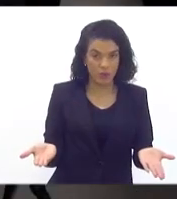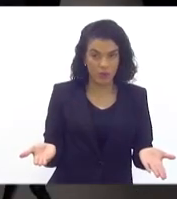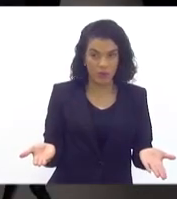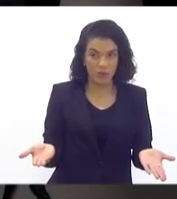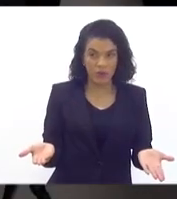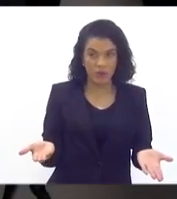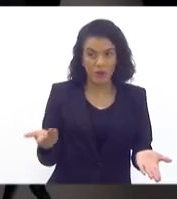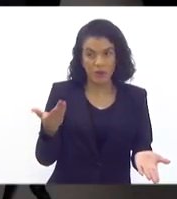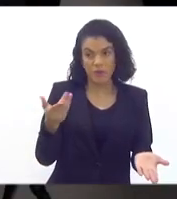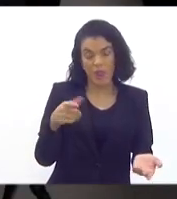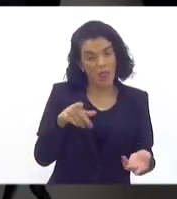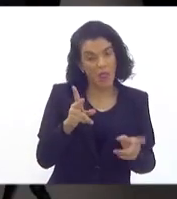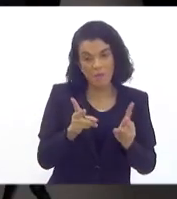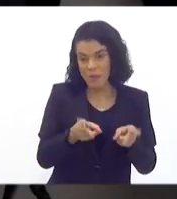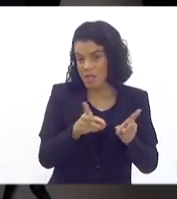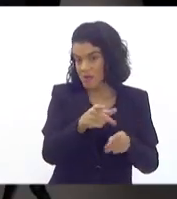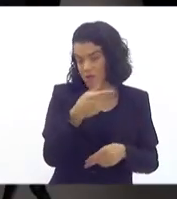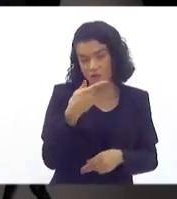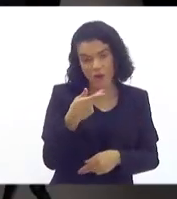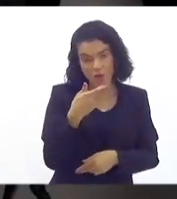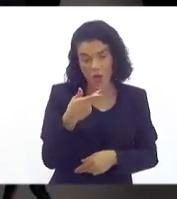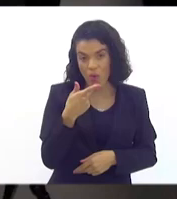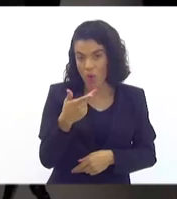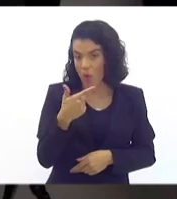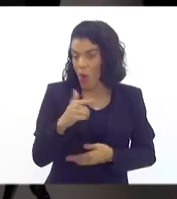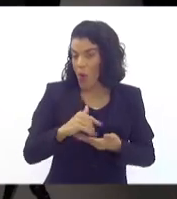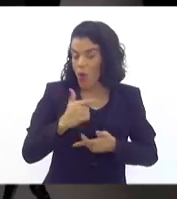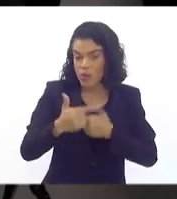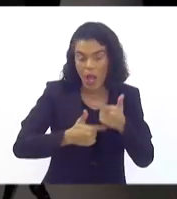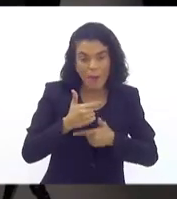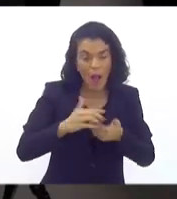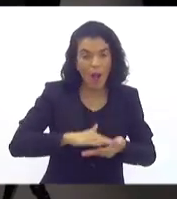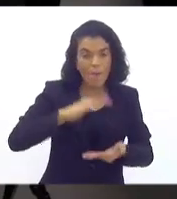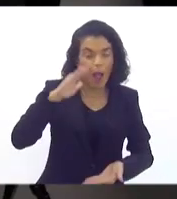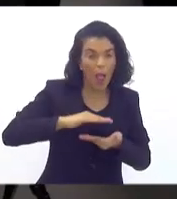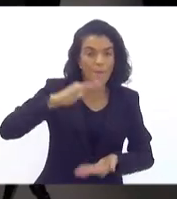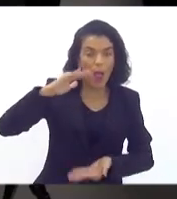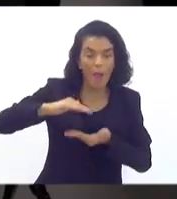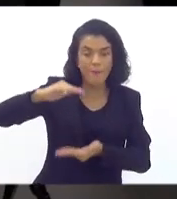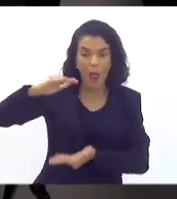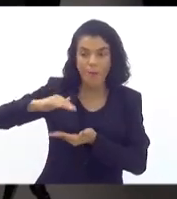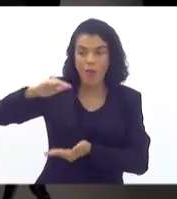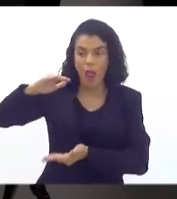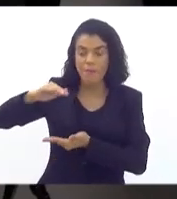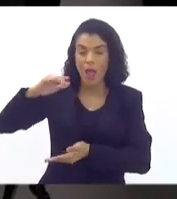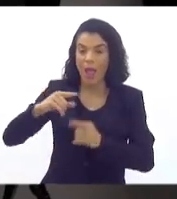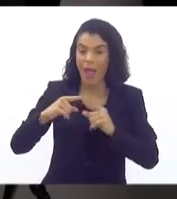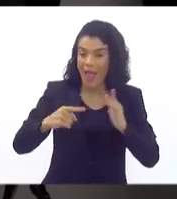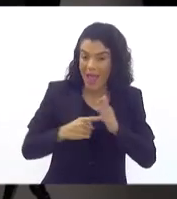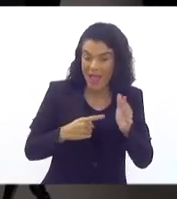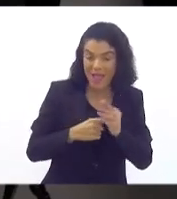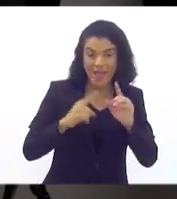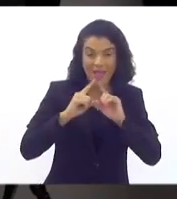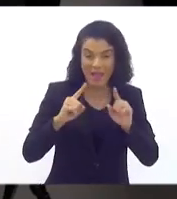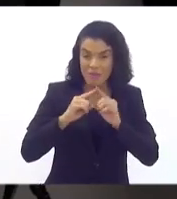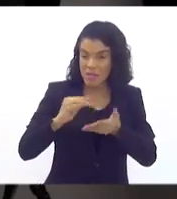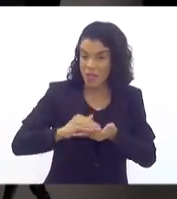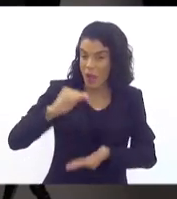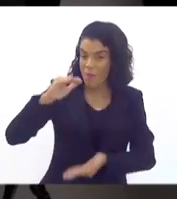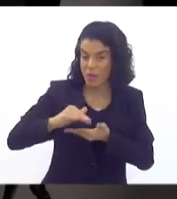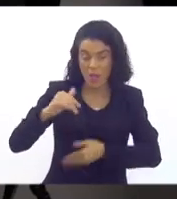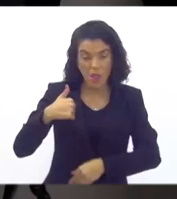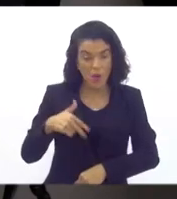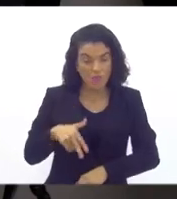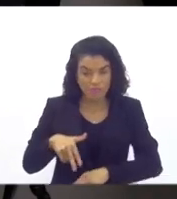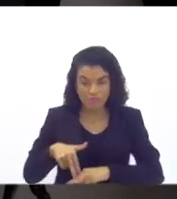que o senhor falou a demanda só aumenta a reclamação só aumenta entendeu então quando eu me levantei